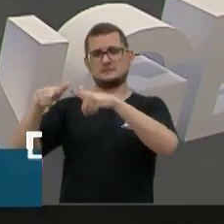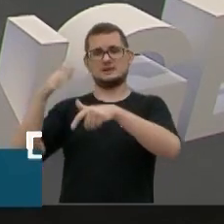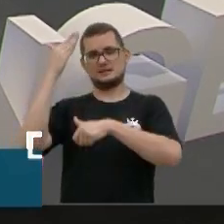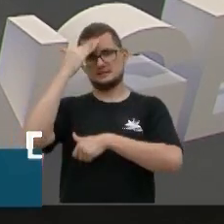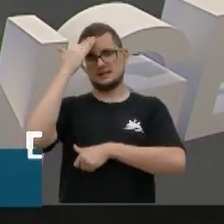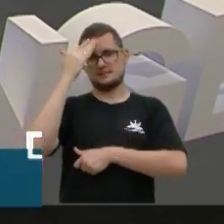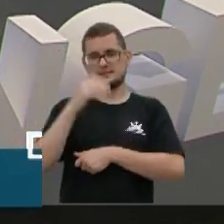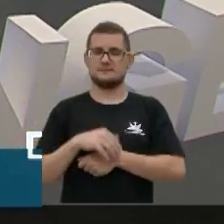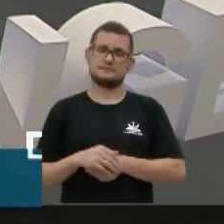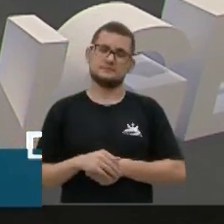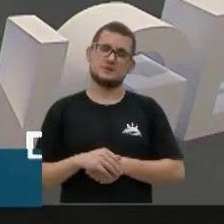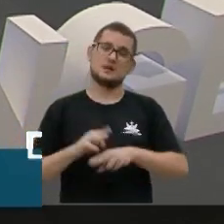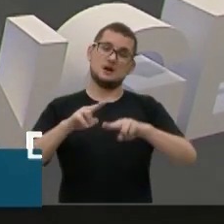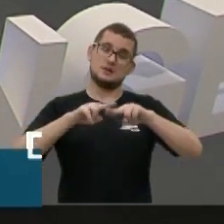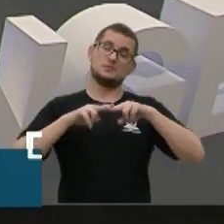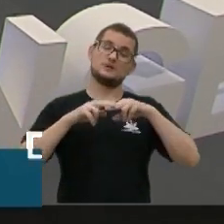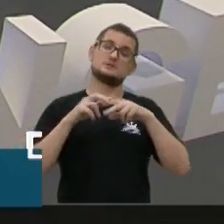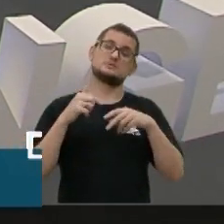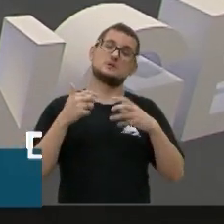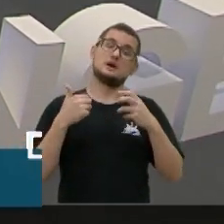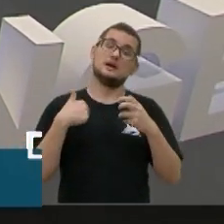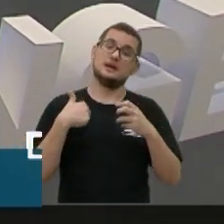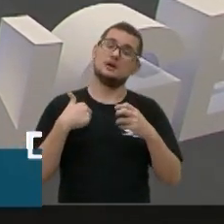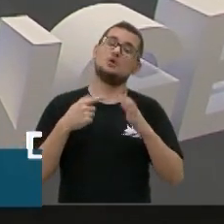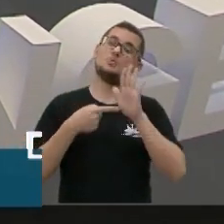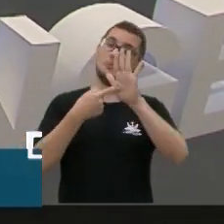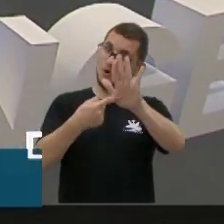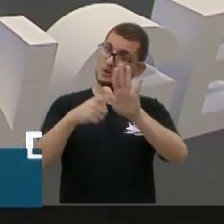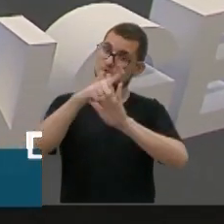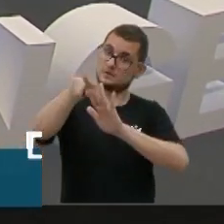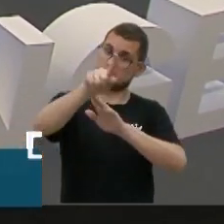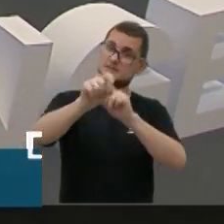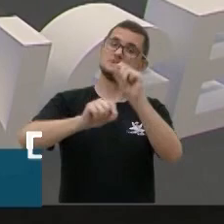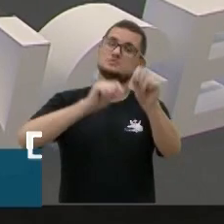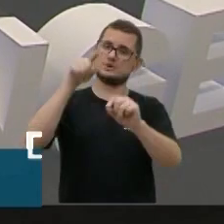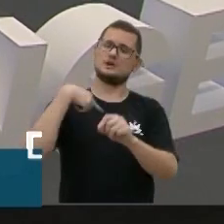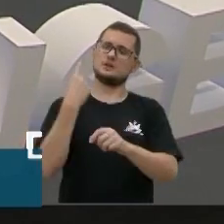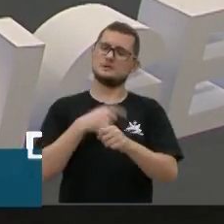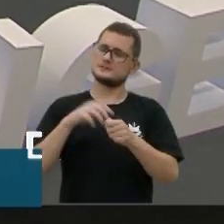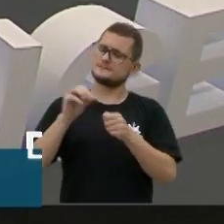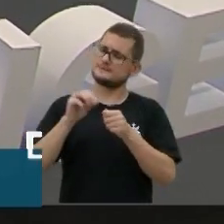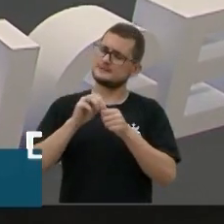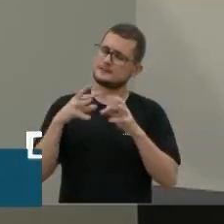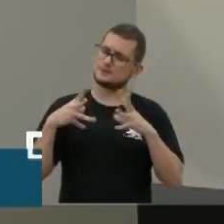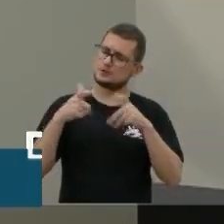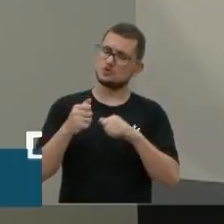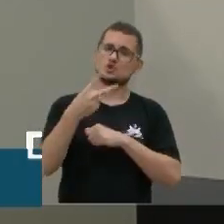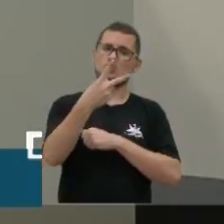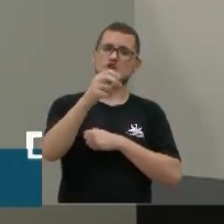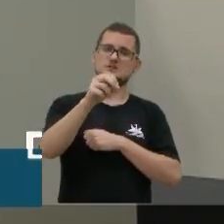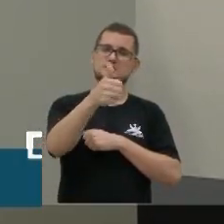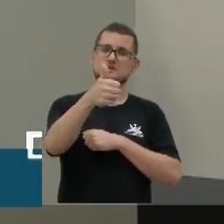Por isso, eu estou te dando uma prestação de conta do que foi 2019.